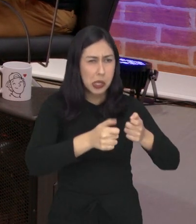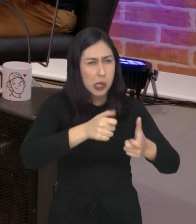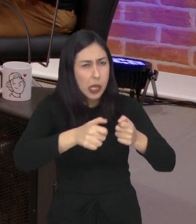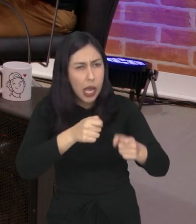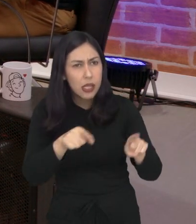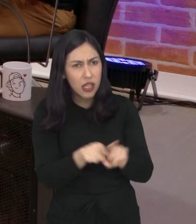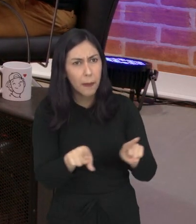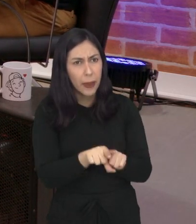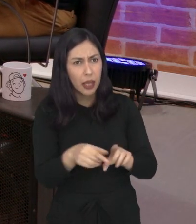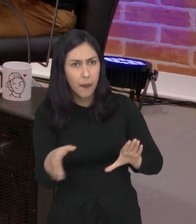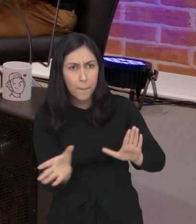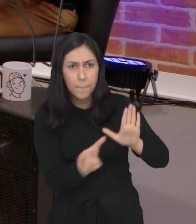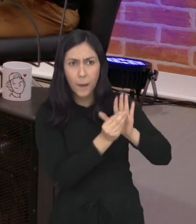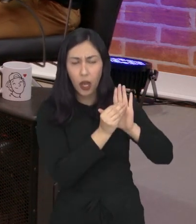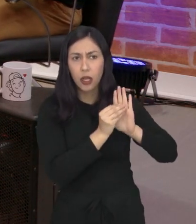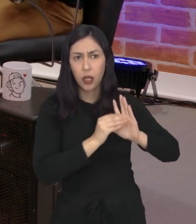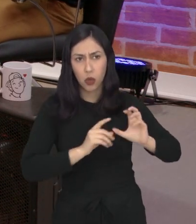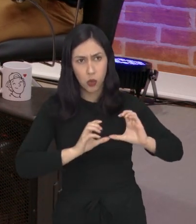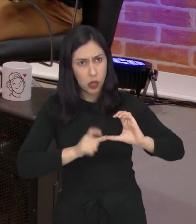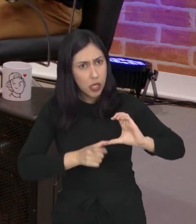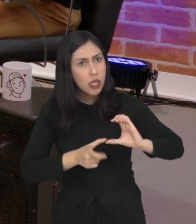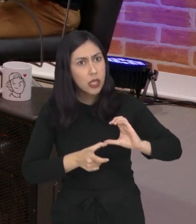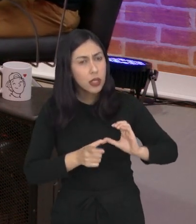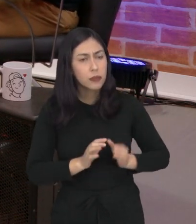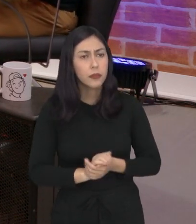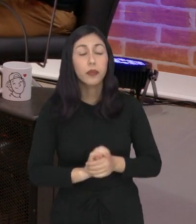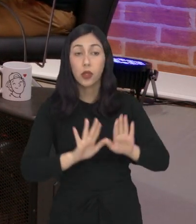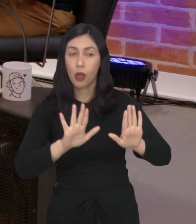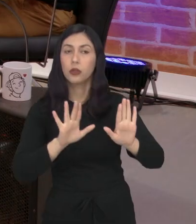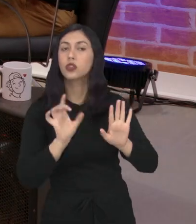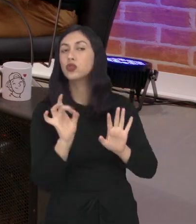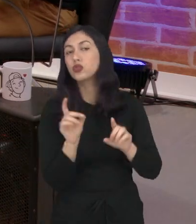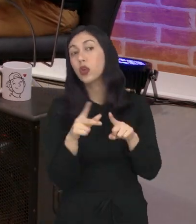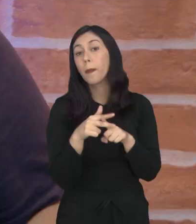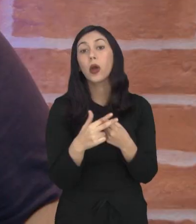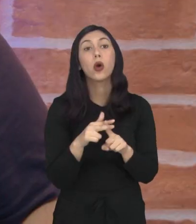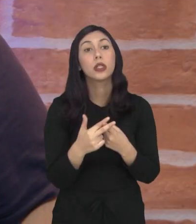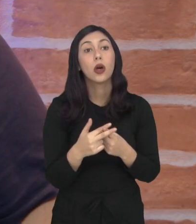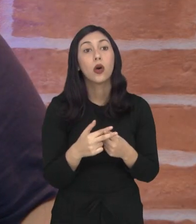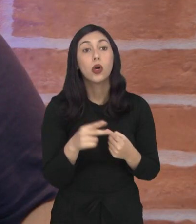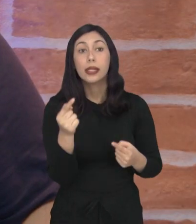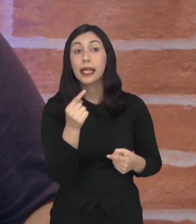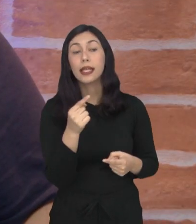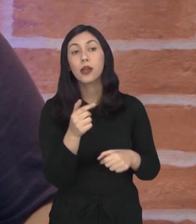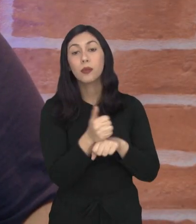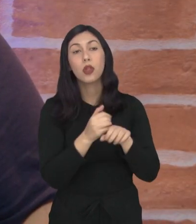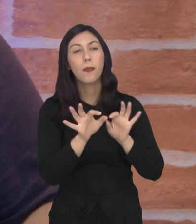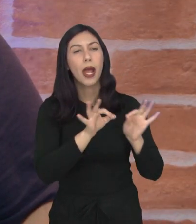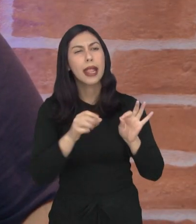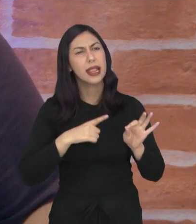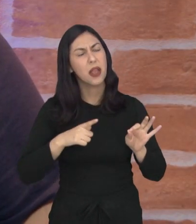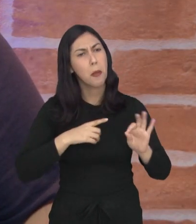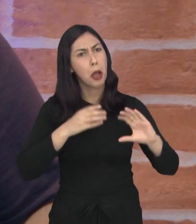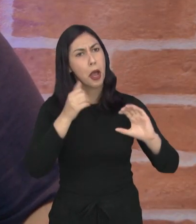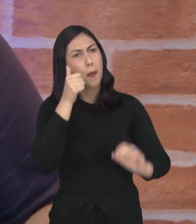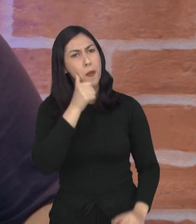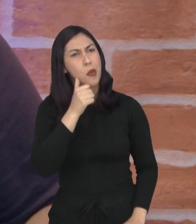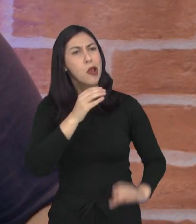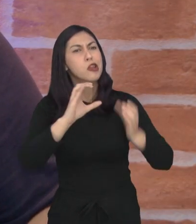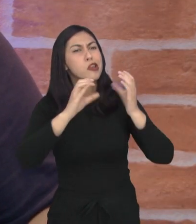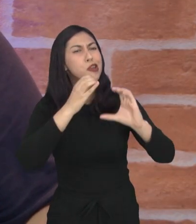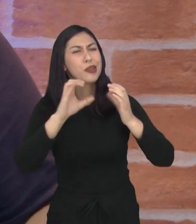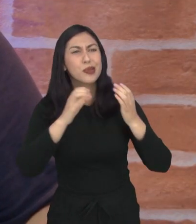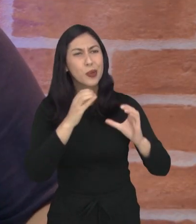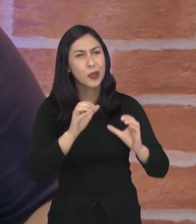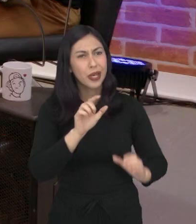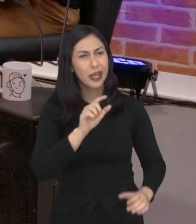forma, sim. É isso que a gente pega. E falando em mundo geek, só vou fazer uma correção também. Pode o nosso produtor falou que tem uma cantora geek. A gente